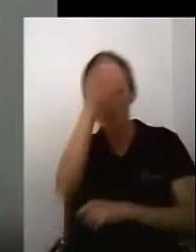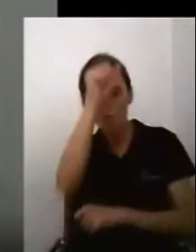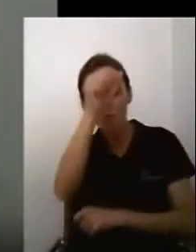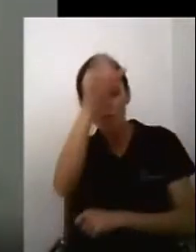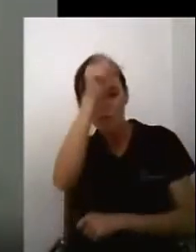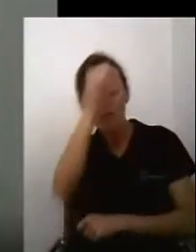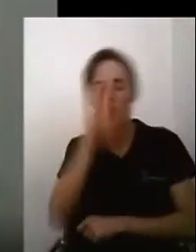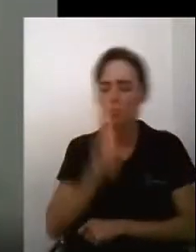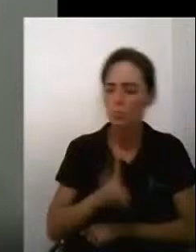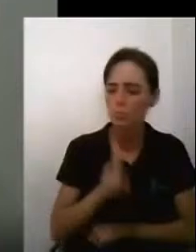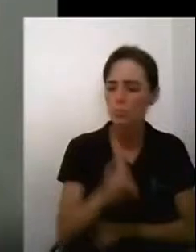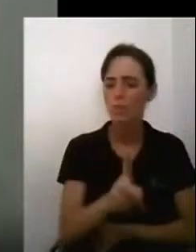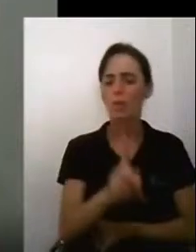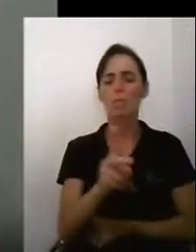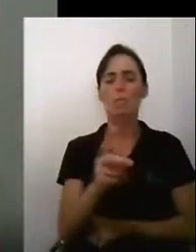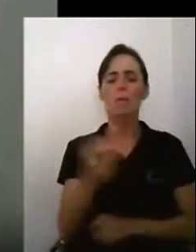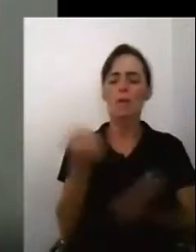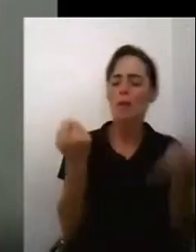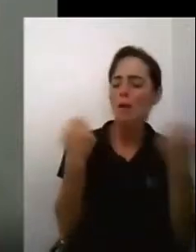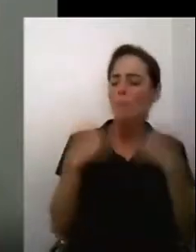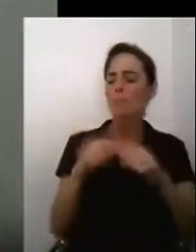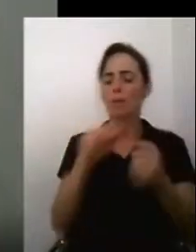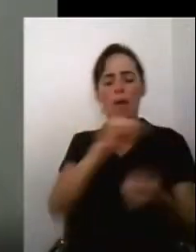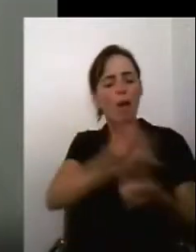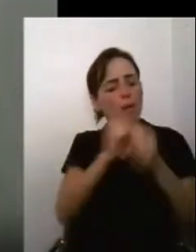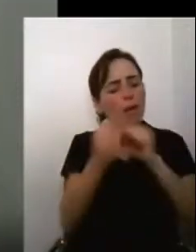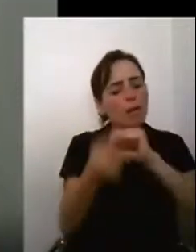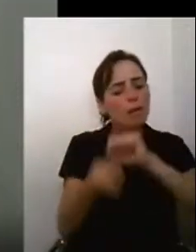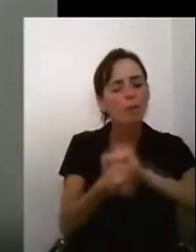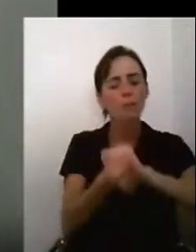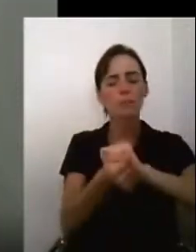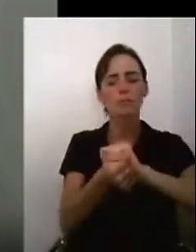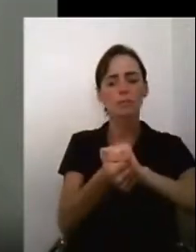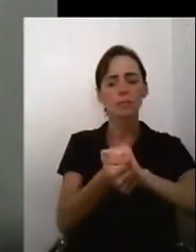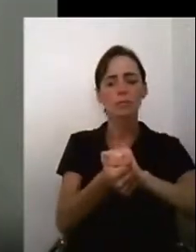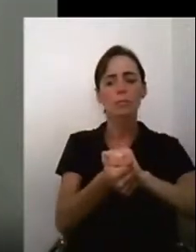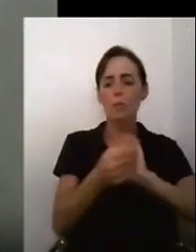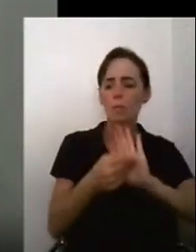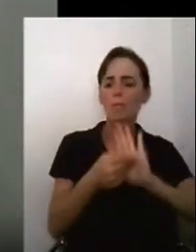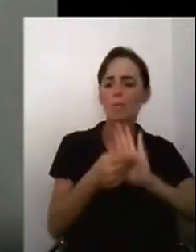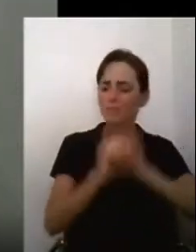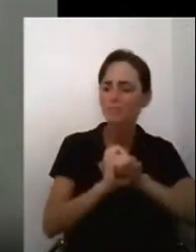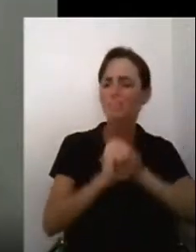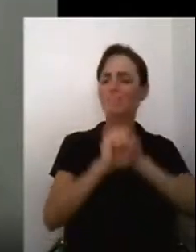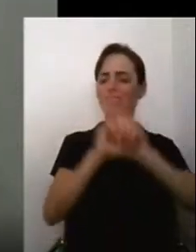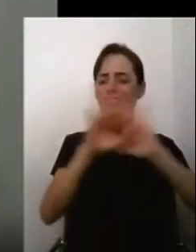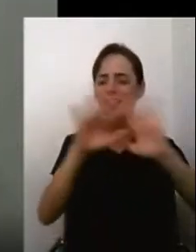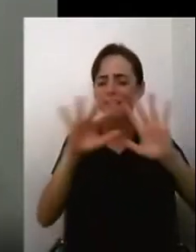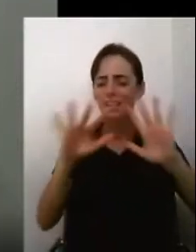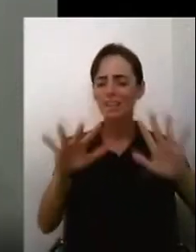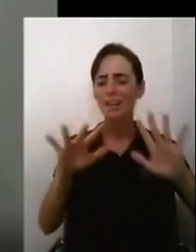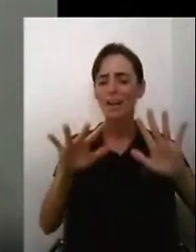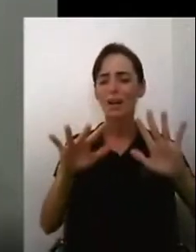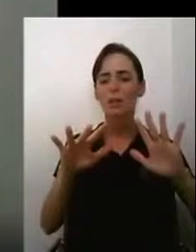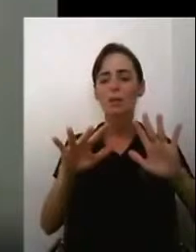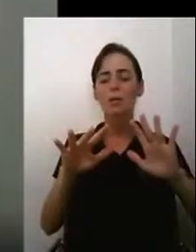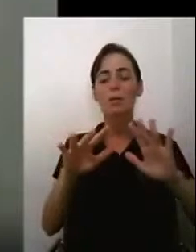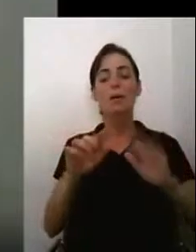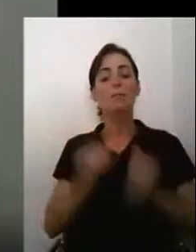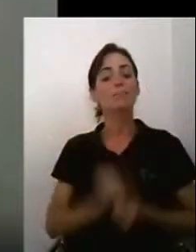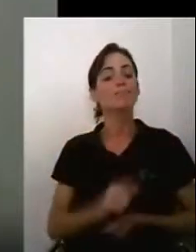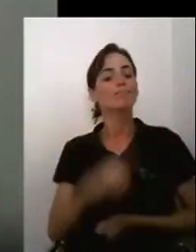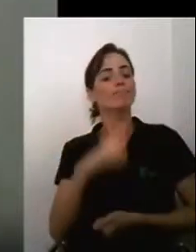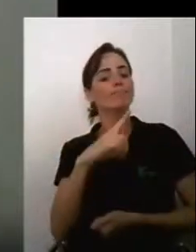de adaptação, resta claro que a maior habilidade requerida é o